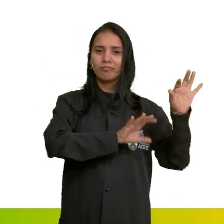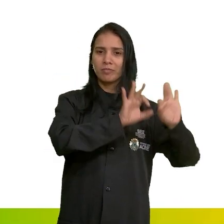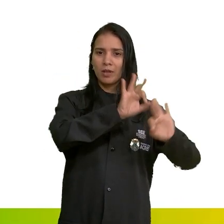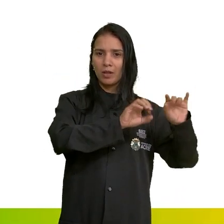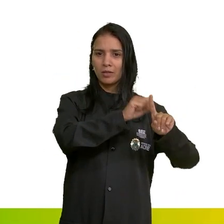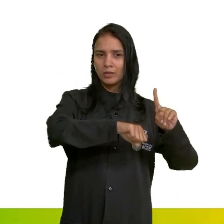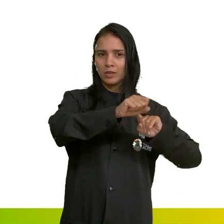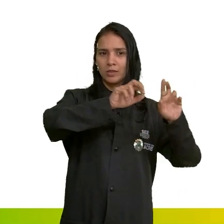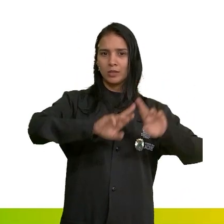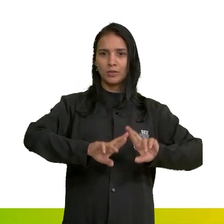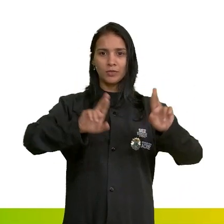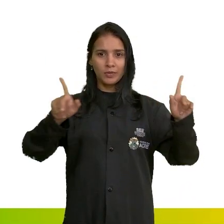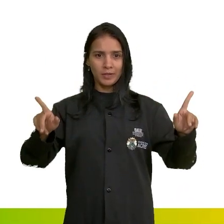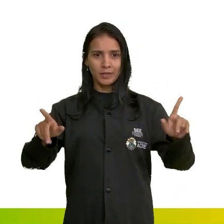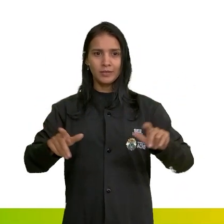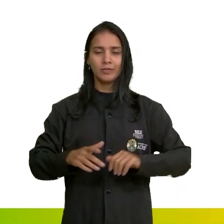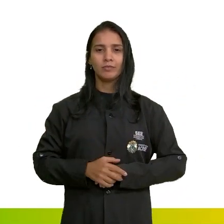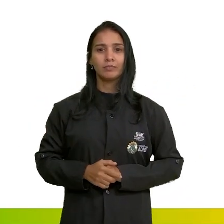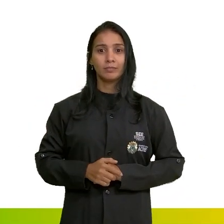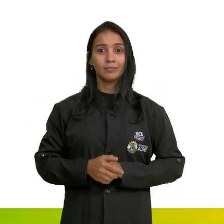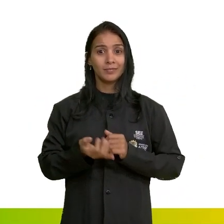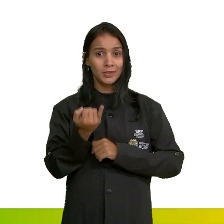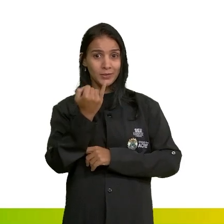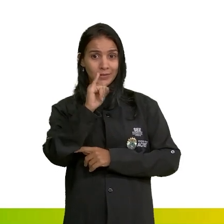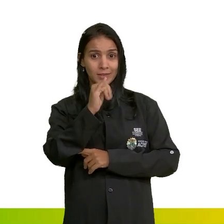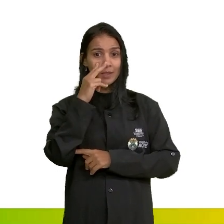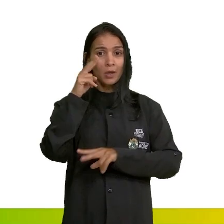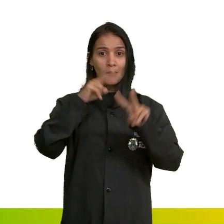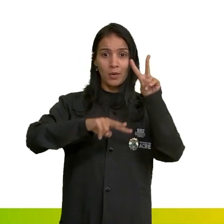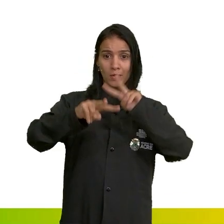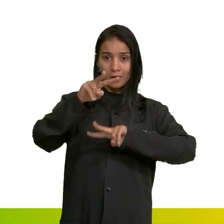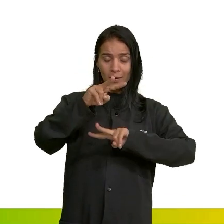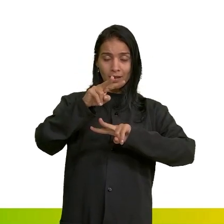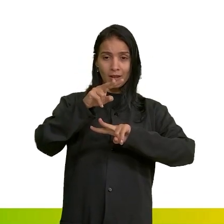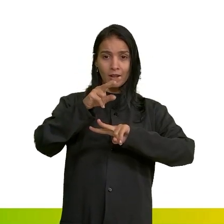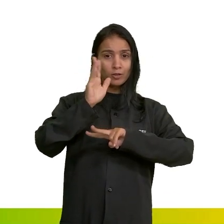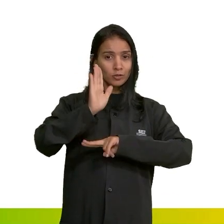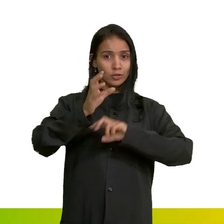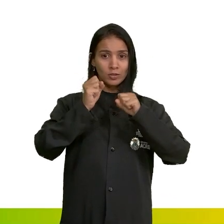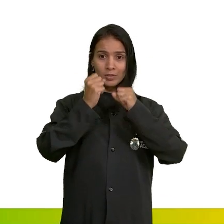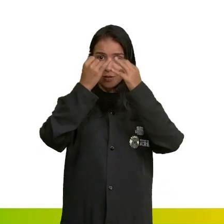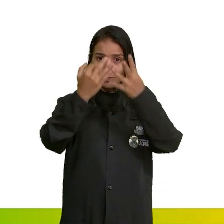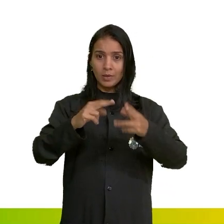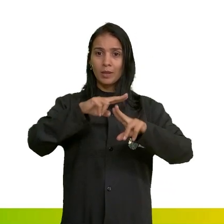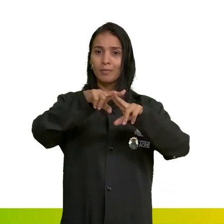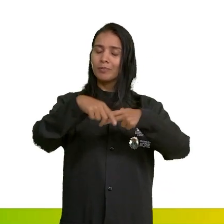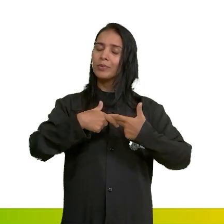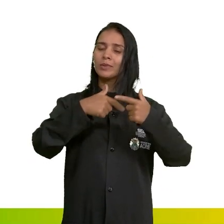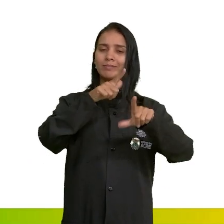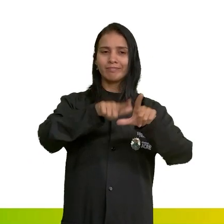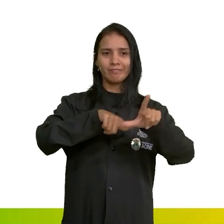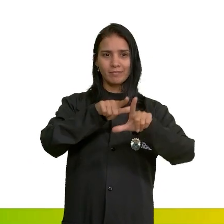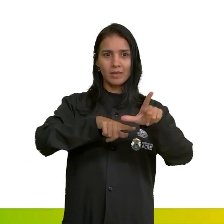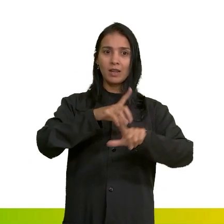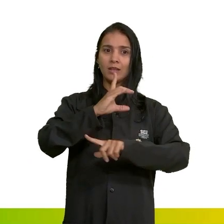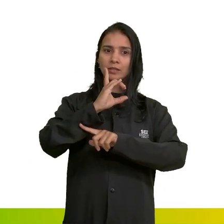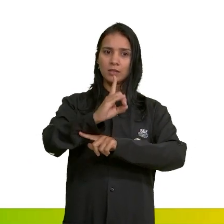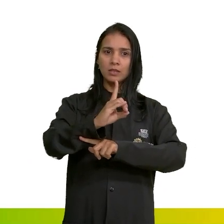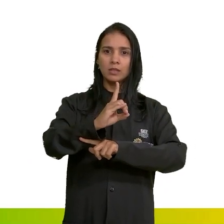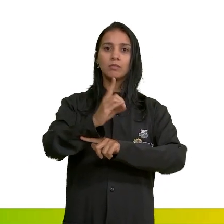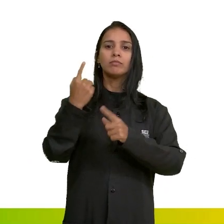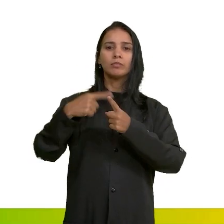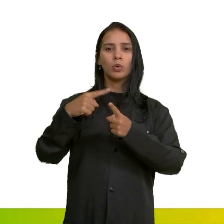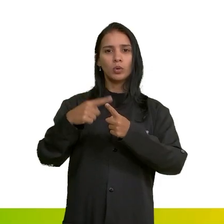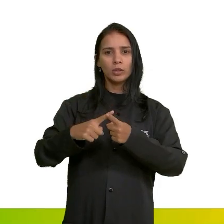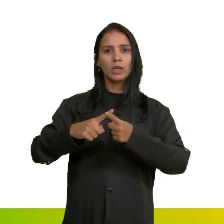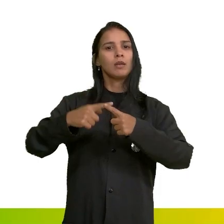base em tudo que eu expliquei para vocês, a alternativa correta está expressa na letra C. Compreender e